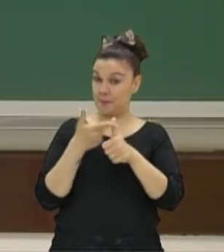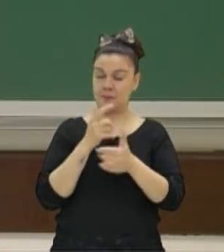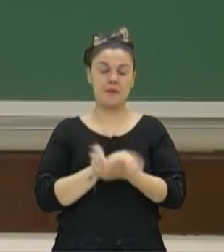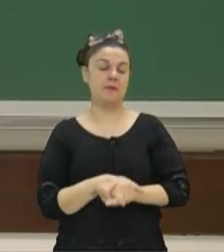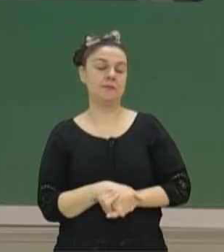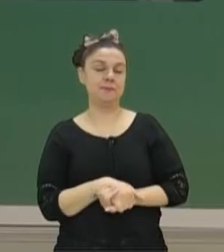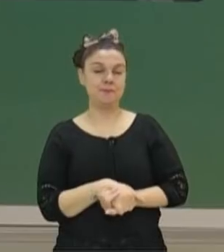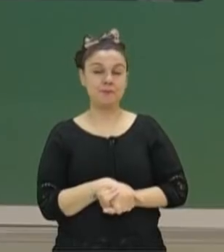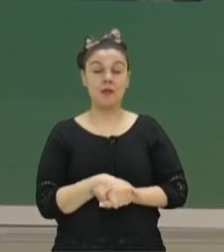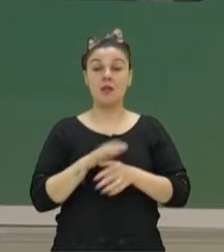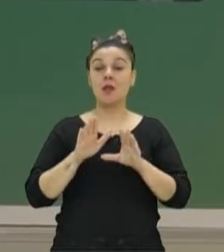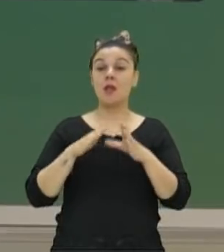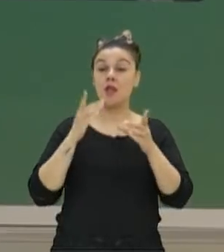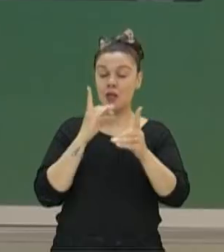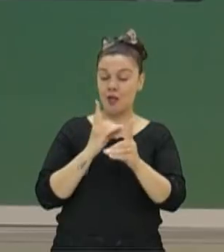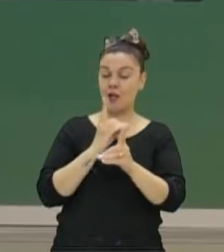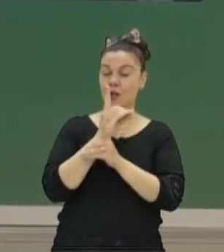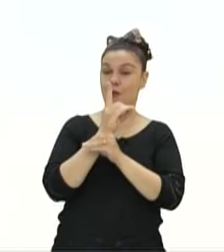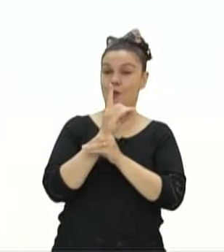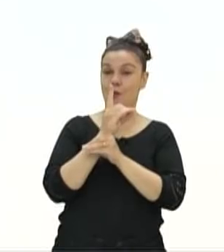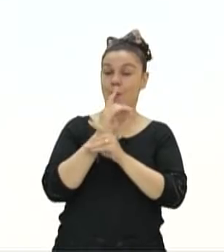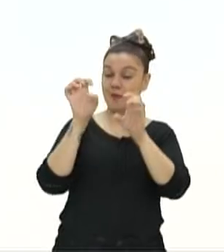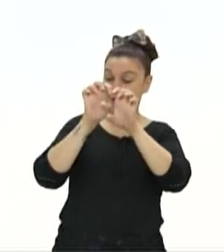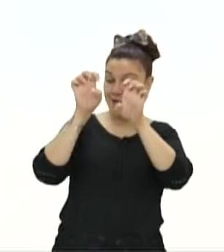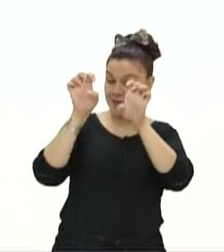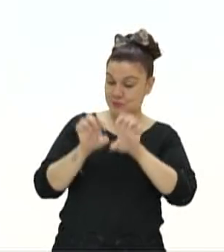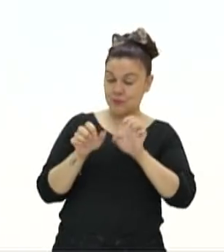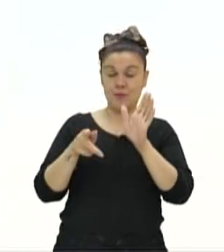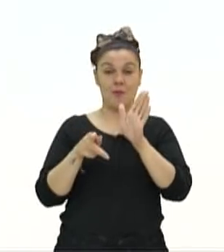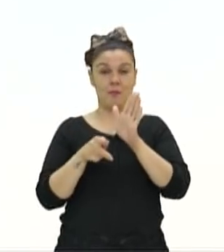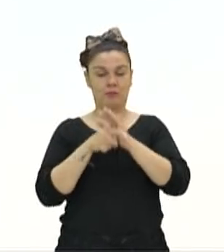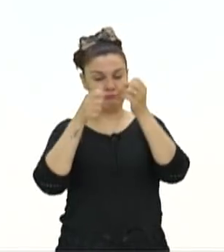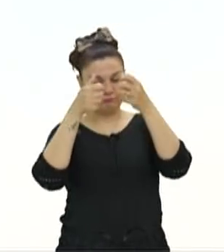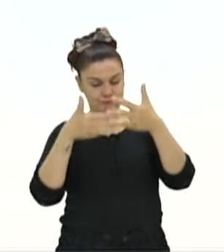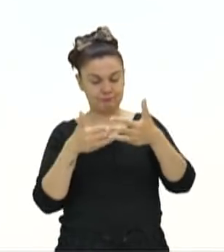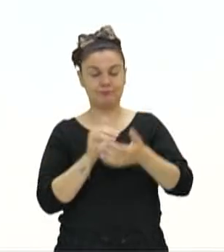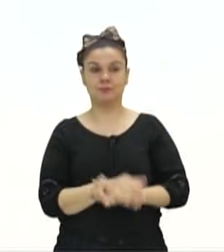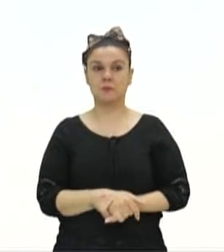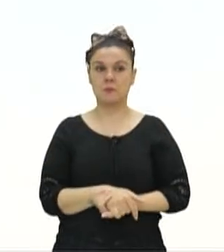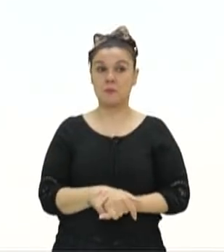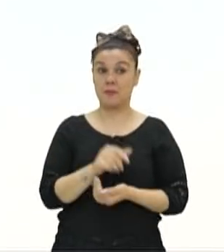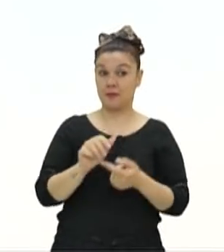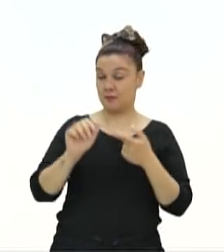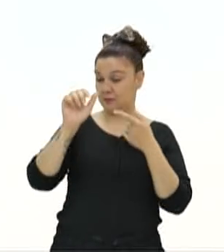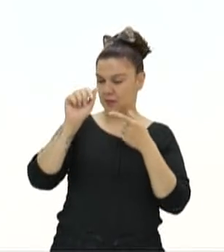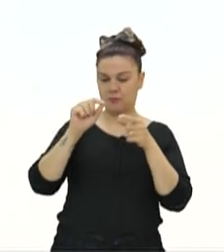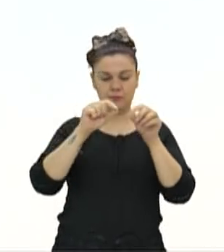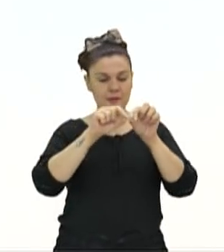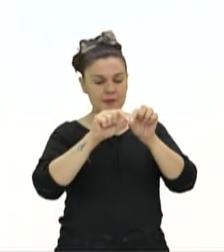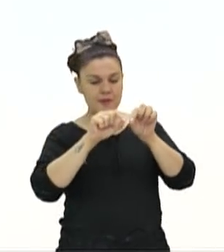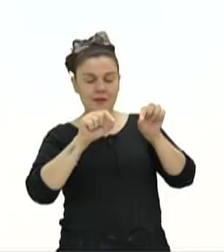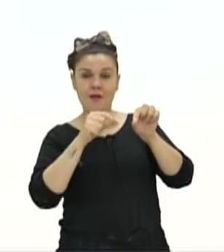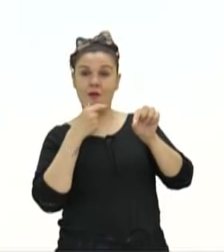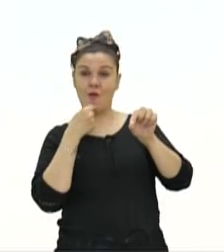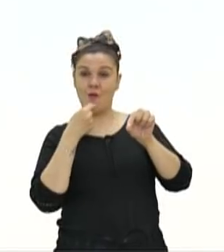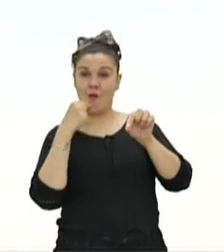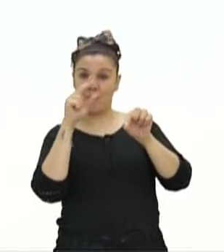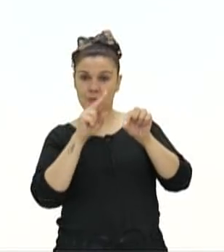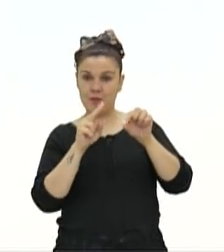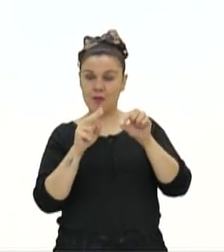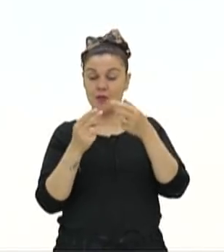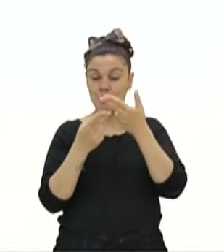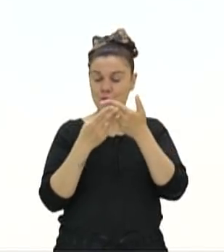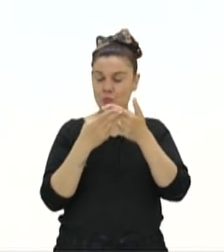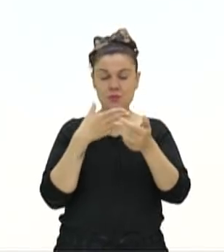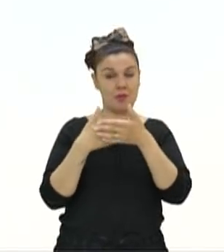hoje diz o seguinte: identifique a estrutura de acordo com a descrição. Na letra A, canal do homem comum